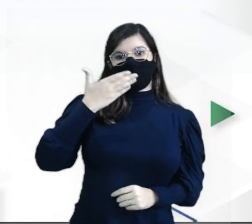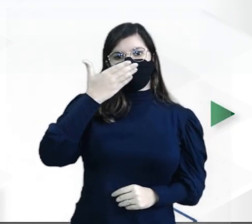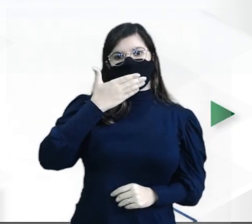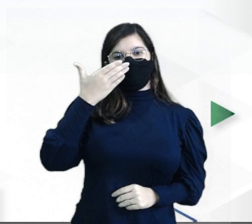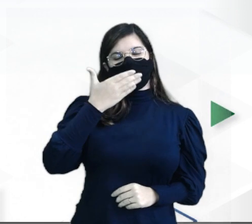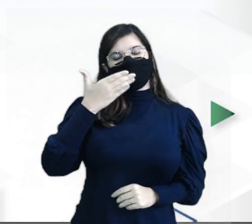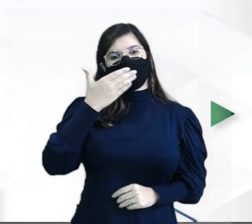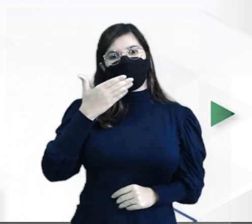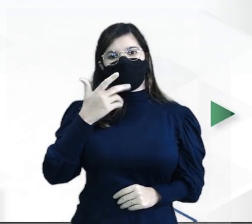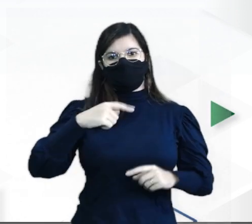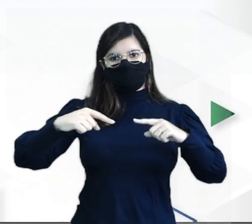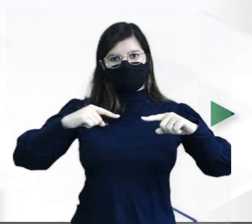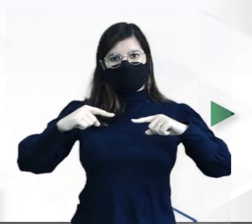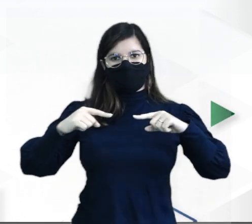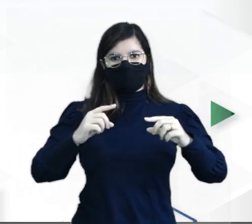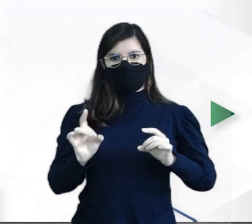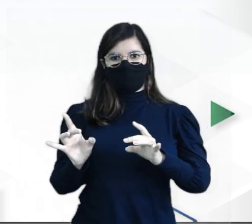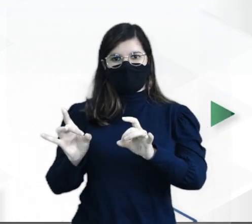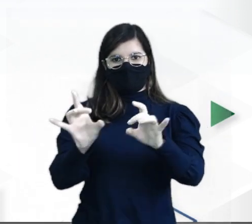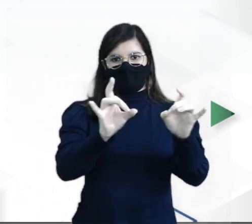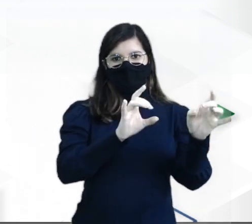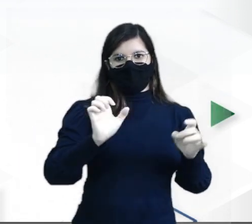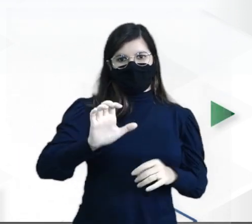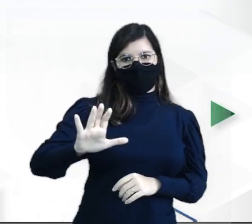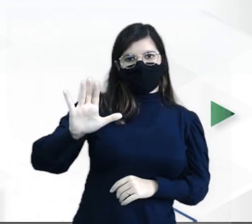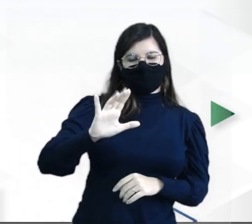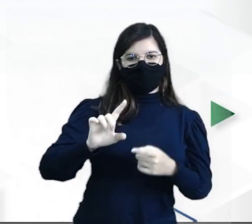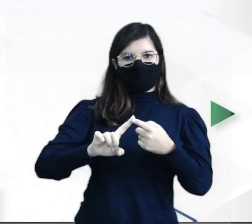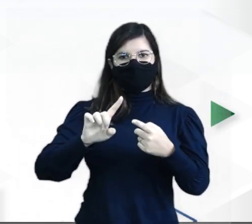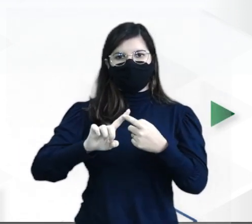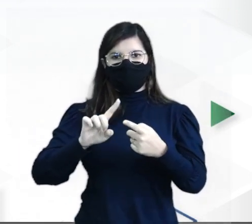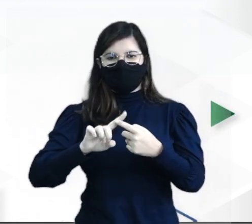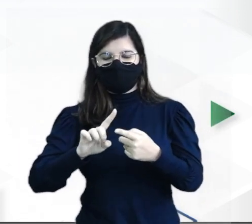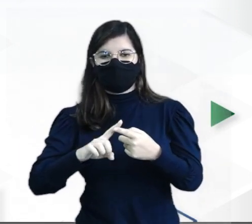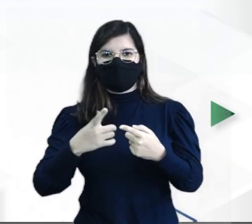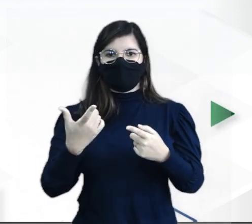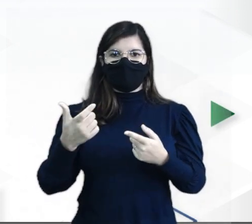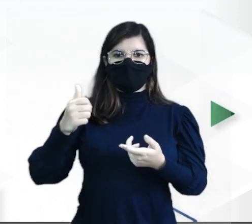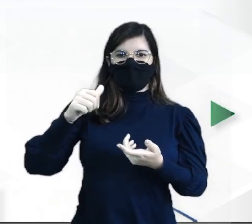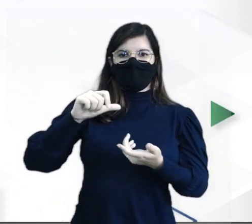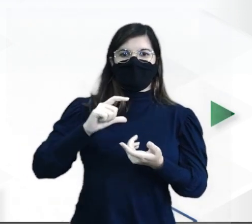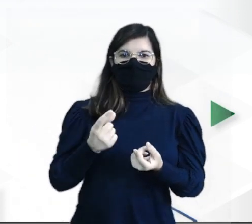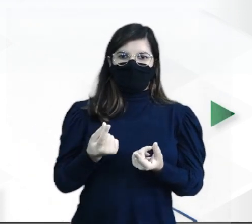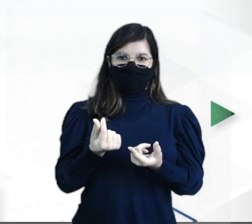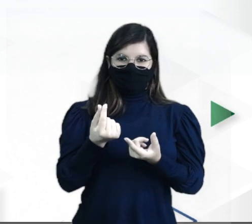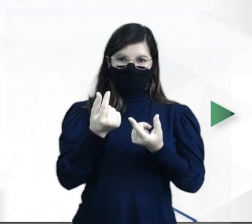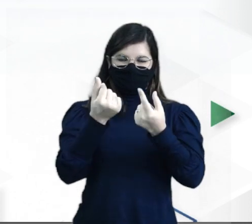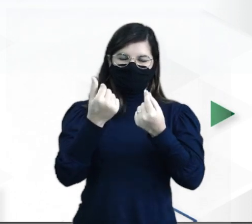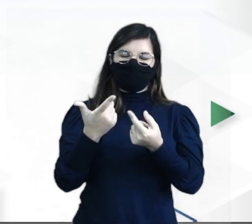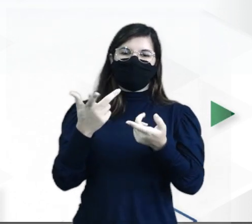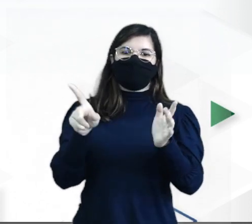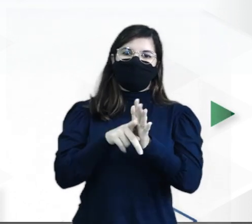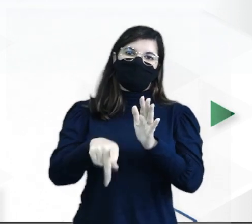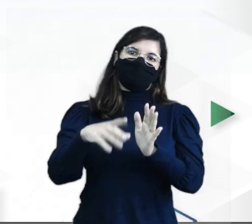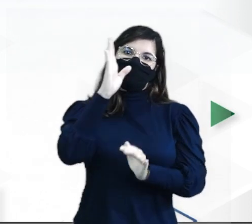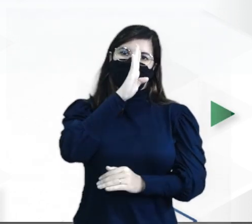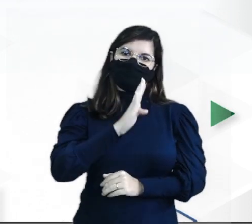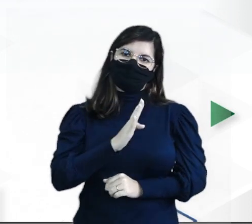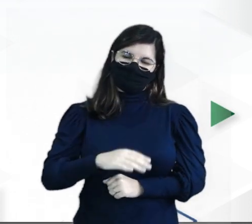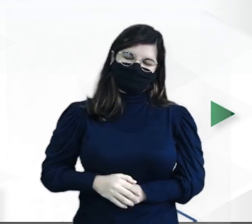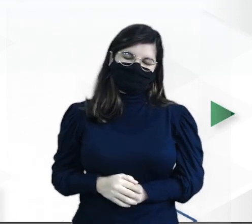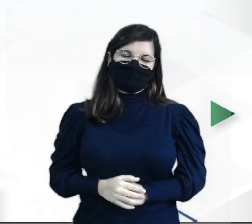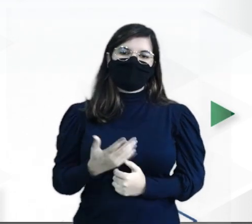não só porque dominava o comércio de produto na Europa mas também porque havia muito capital holandesa e vestidos nos engenhos brasileiros